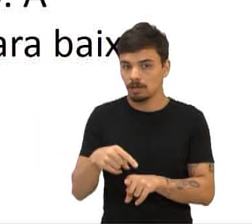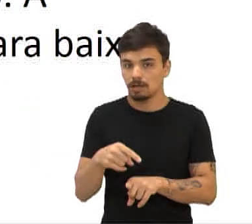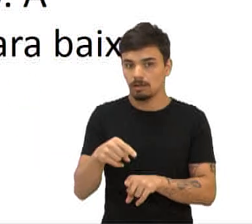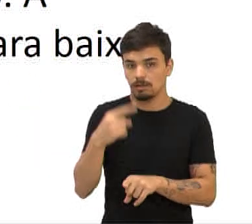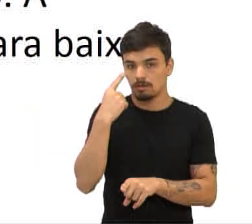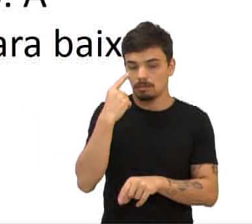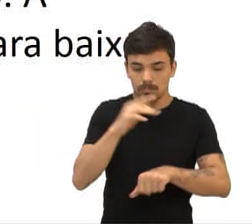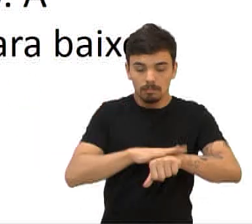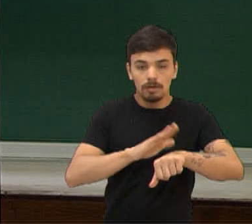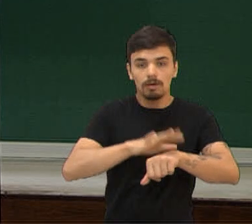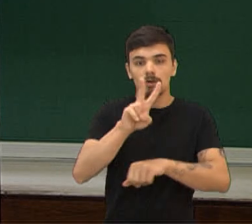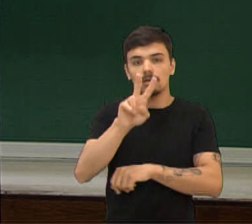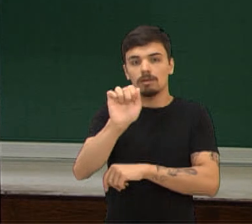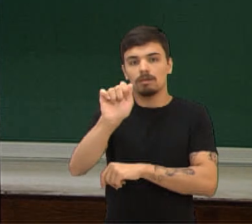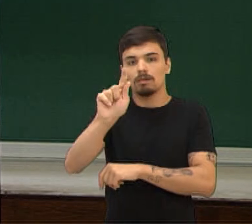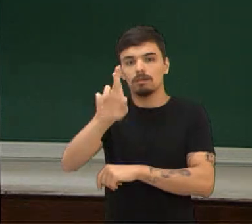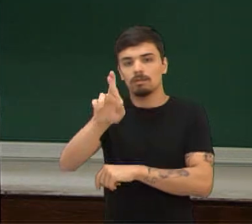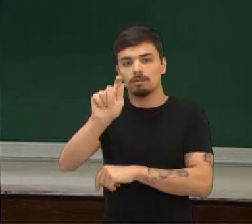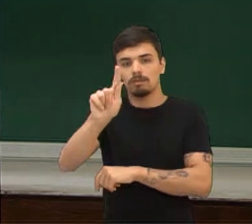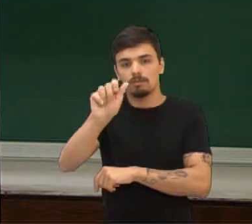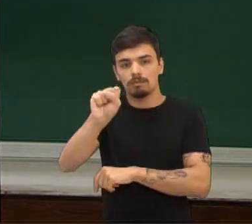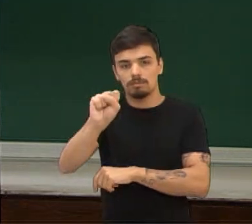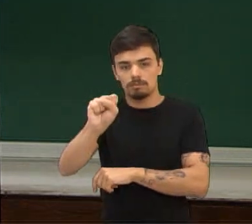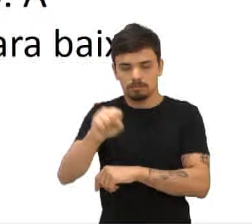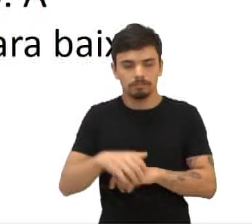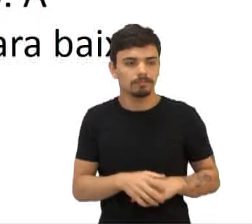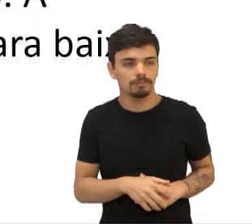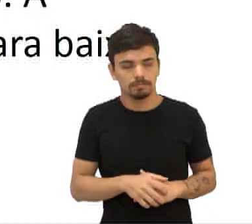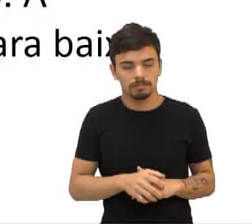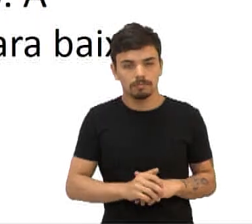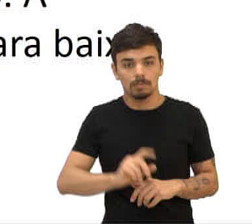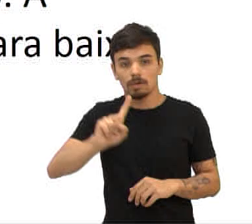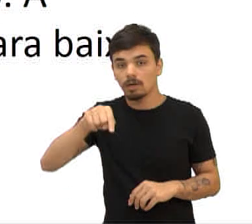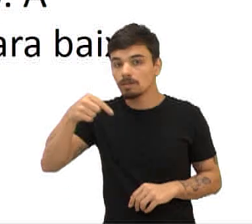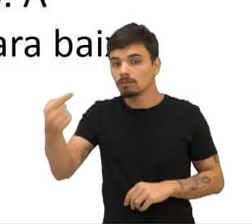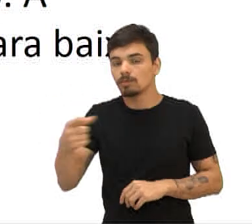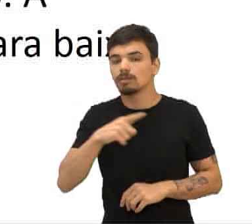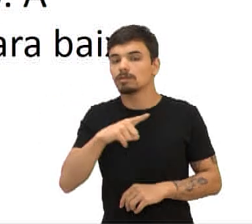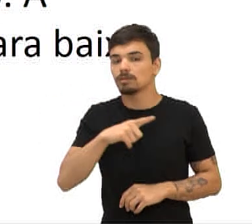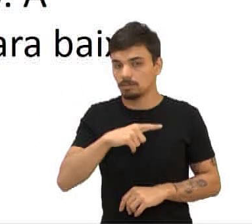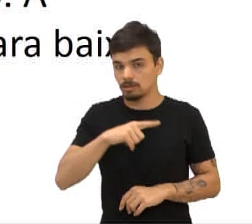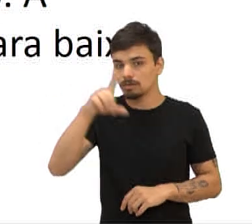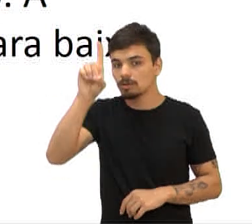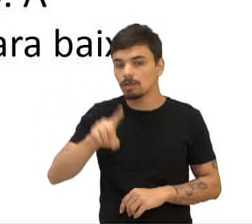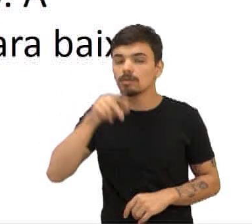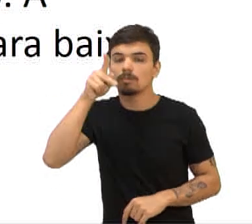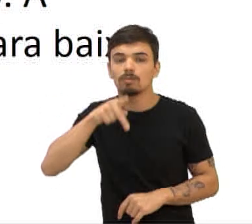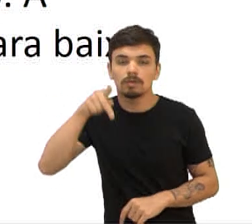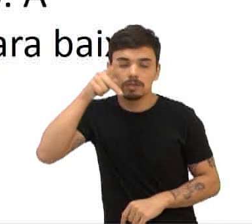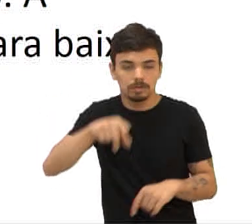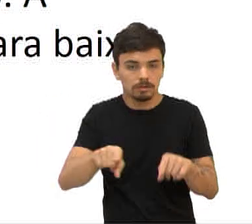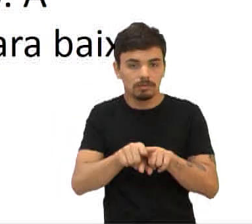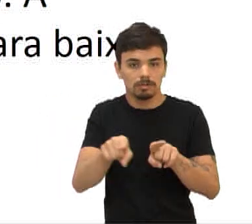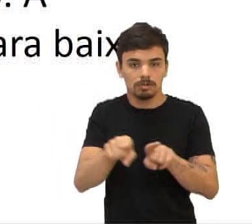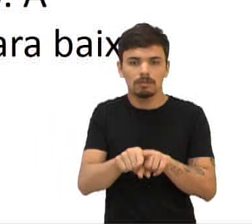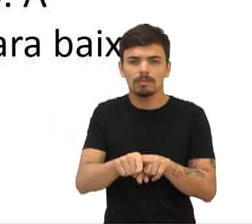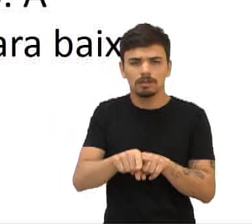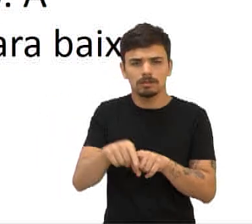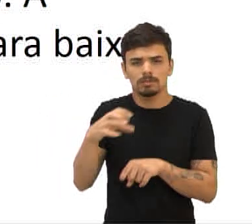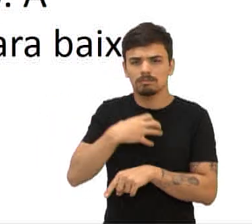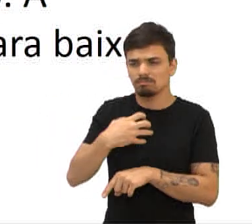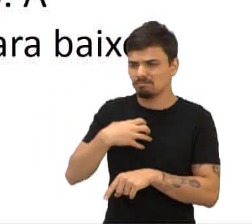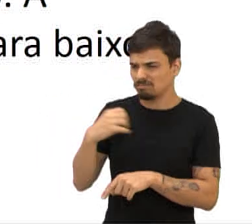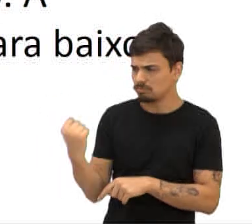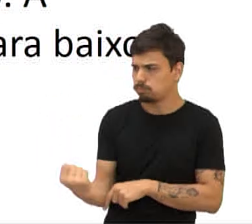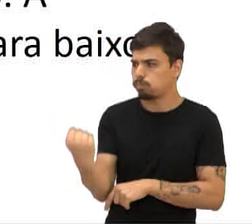Vargas. Vamos sempre lembrar da nossa história política. Depois vieram os direitos políticos, de maneira também bizarra. Bizarra